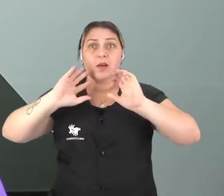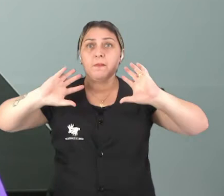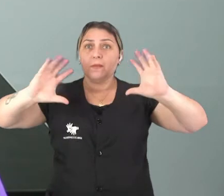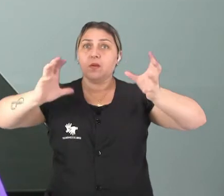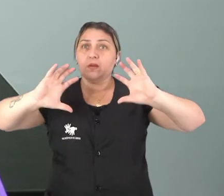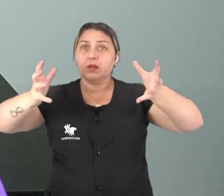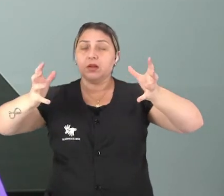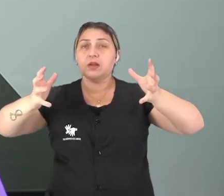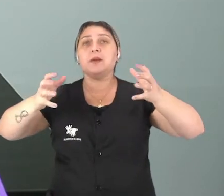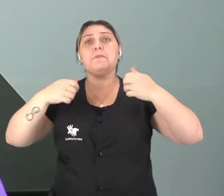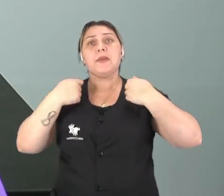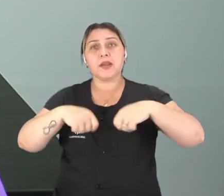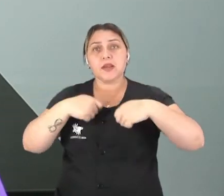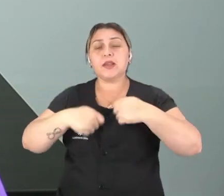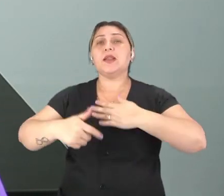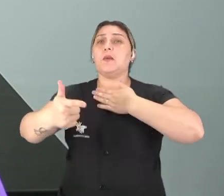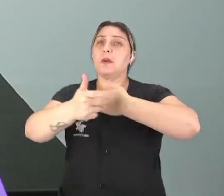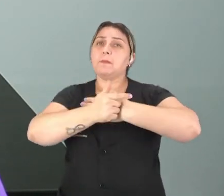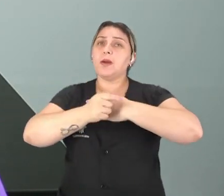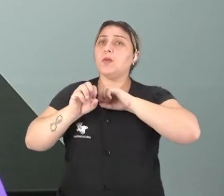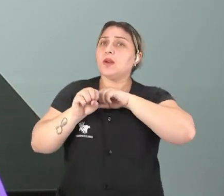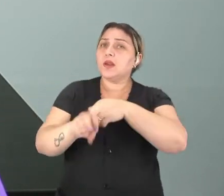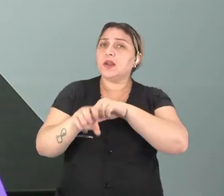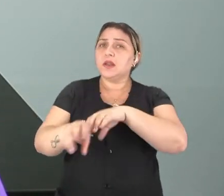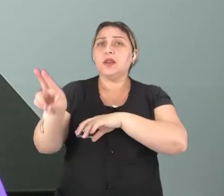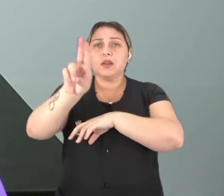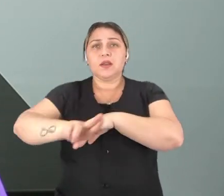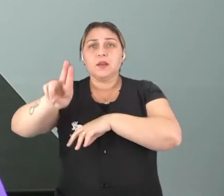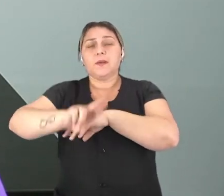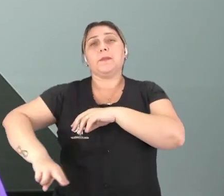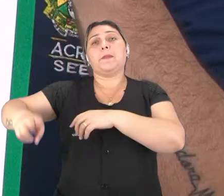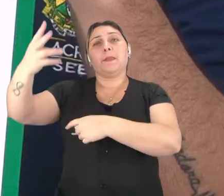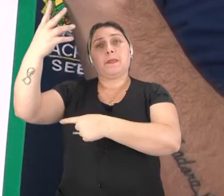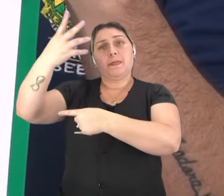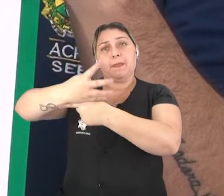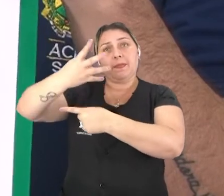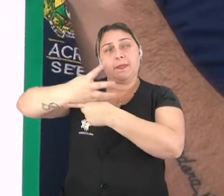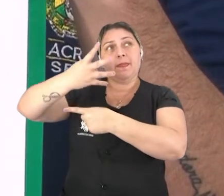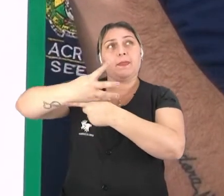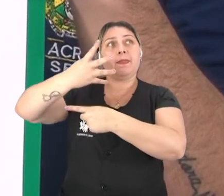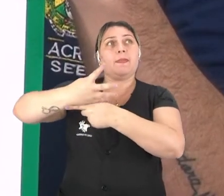com uma bola, né? Ele achava que tinha um manual de instrução. E a outra questão aqui, ó. Vamos lá.